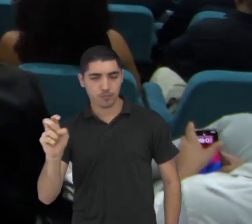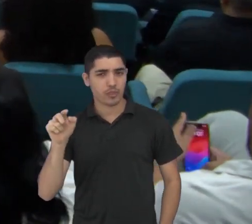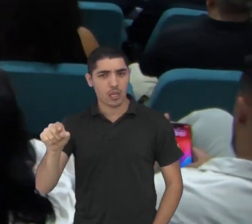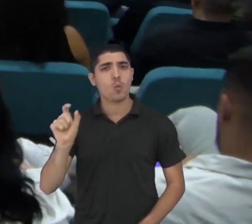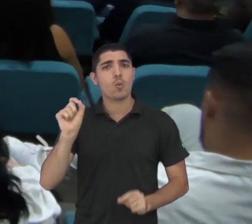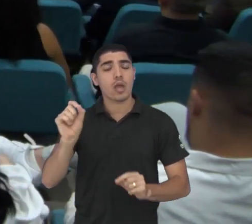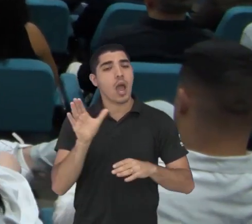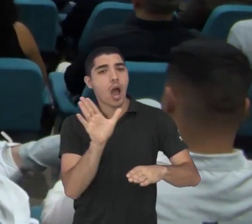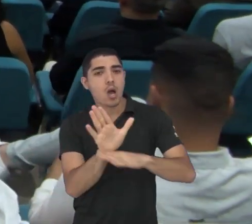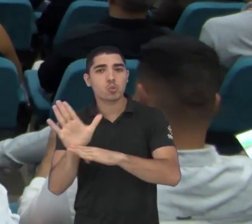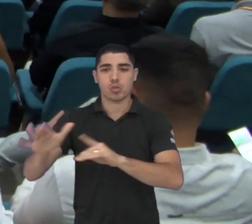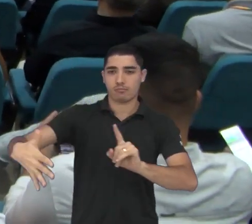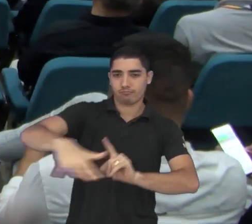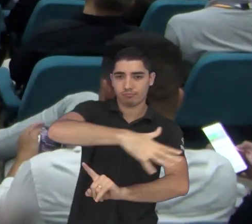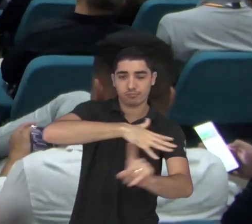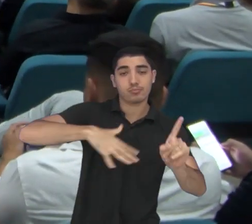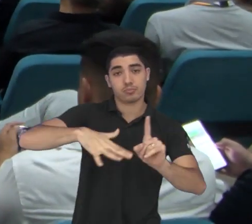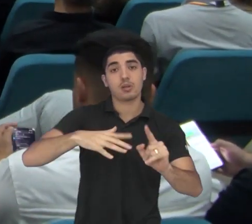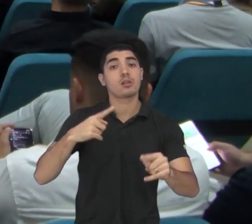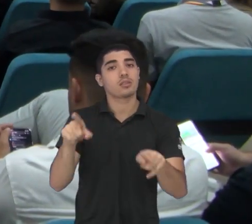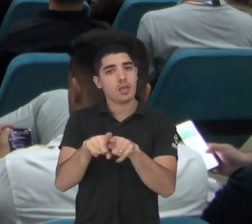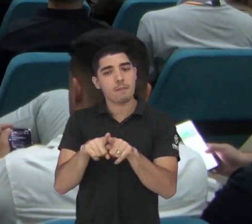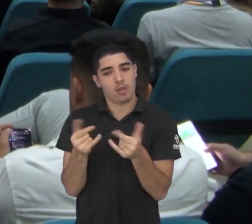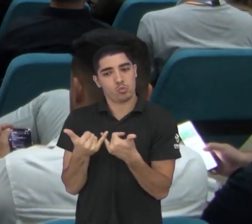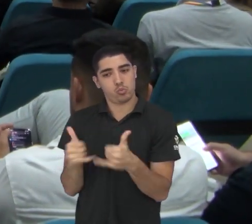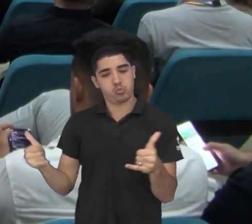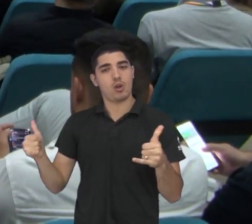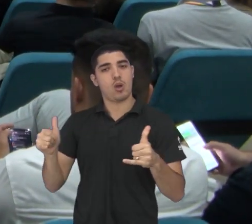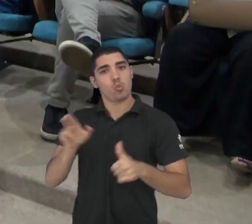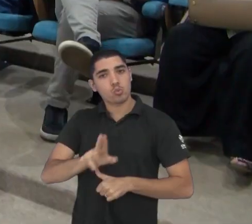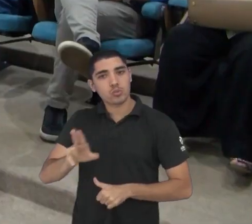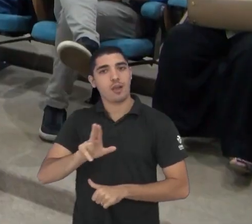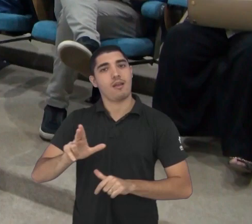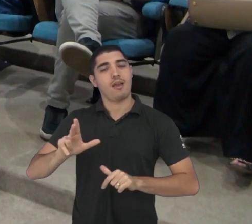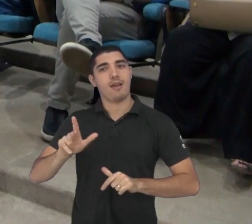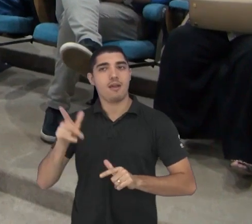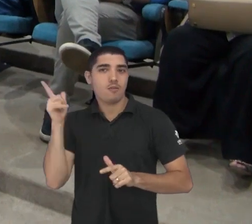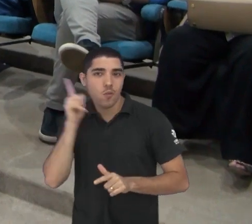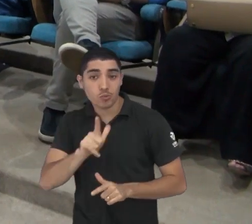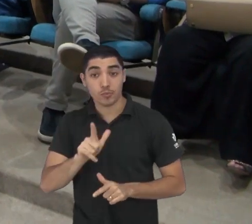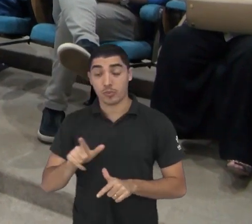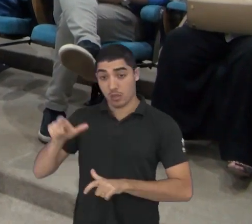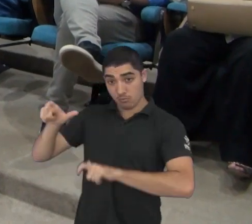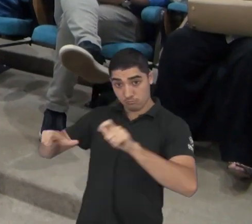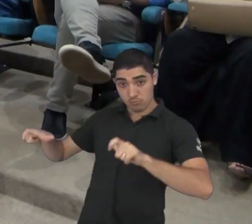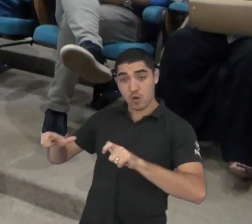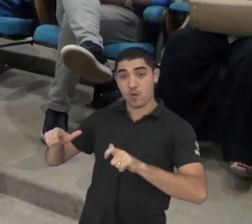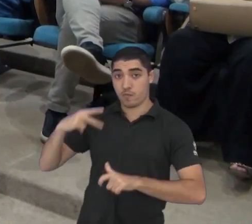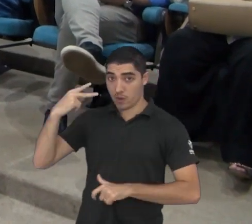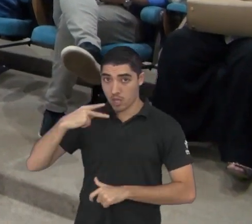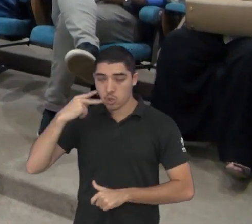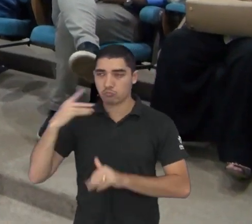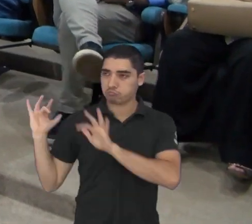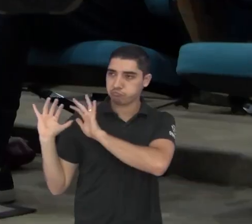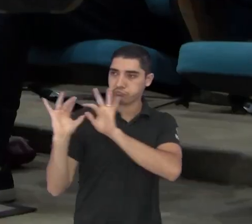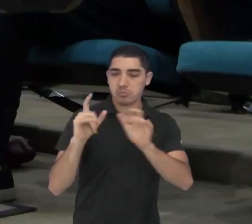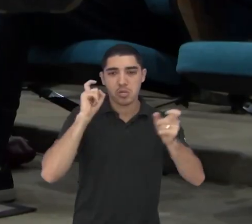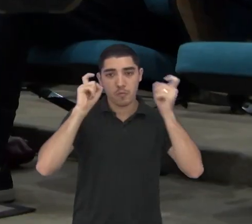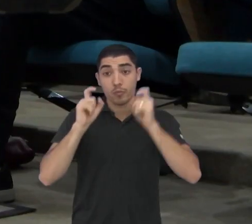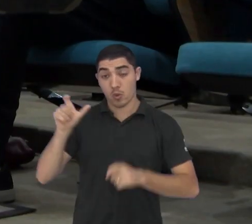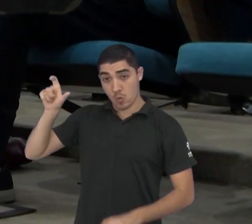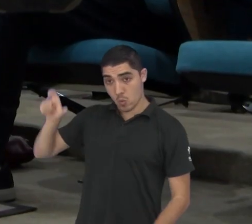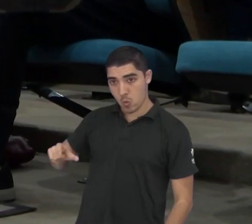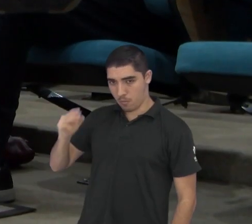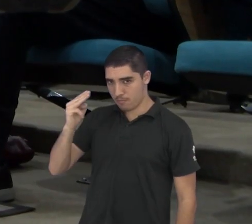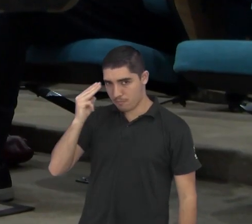W3045, traz ganhos ambientais e reduções no consumo de energia. Representantes da Câmara também acompanharam o encontro. Para o